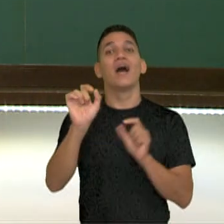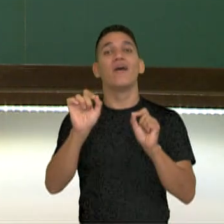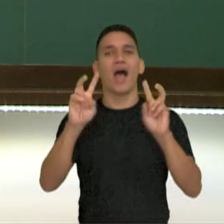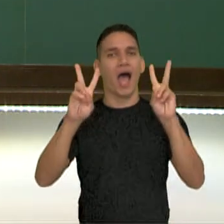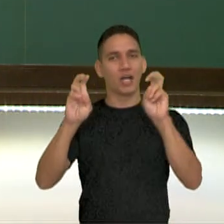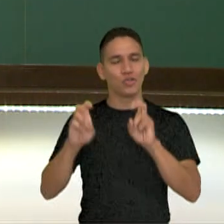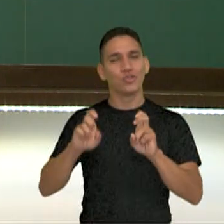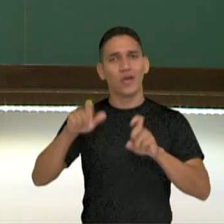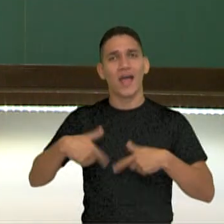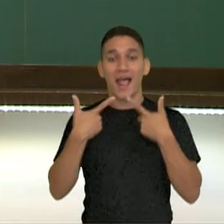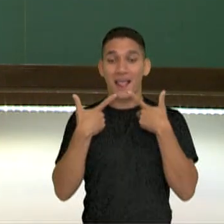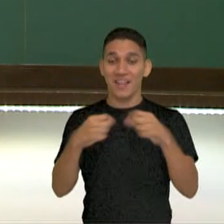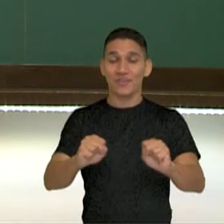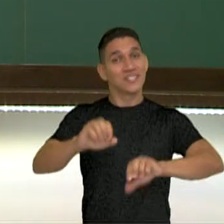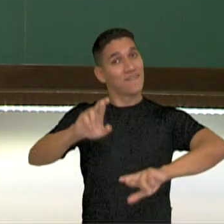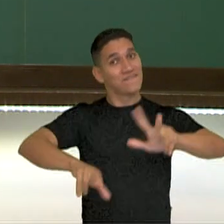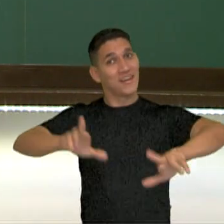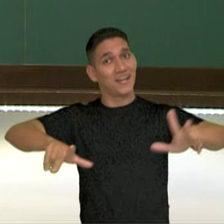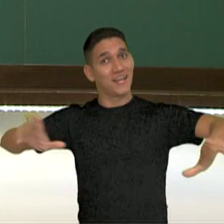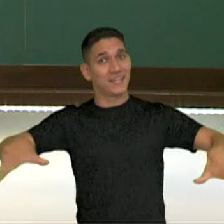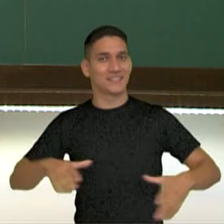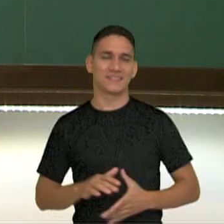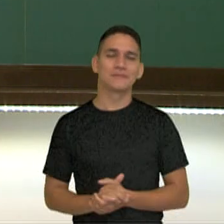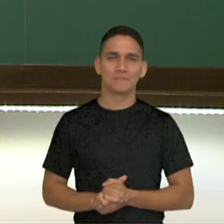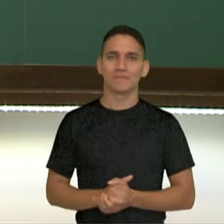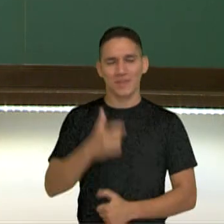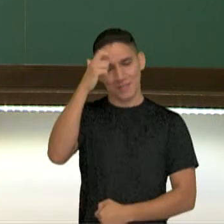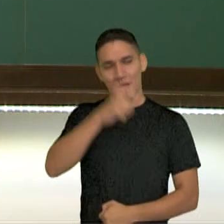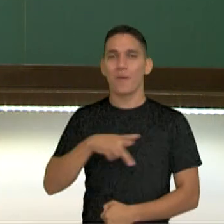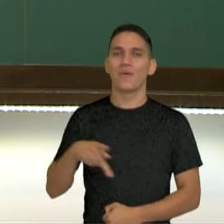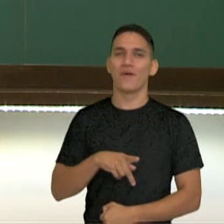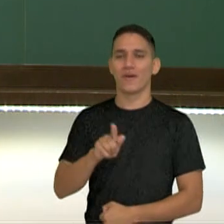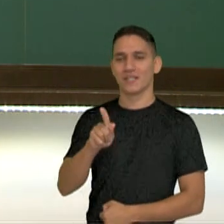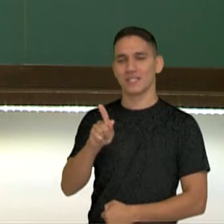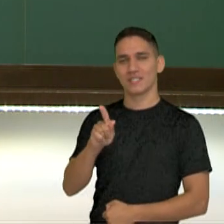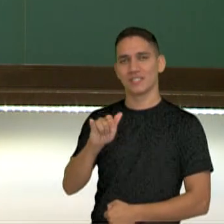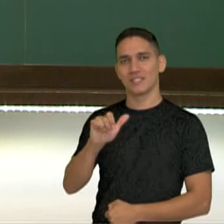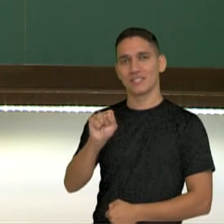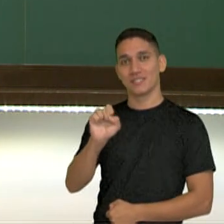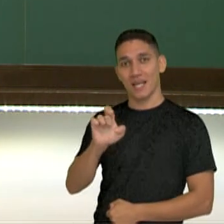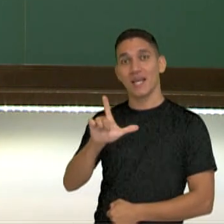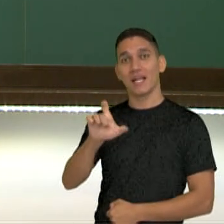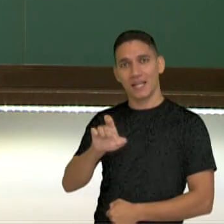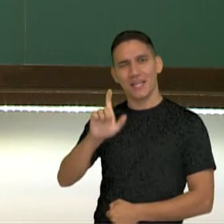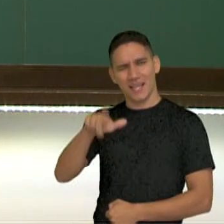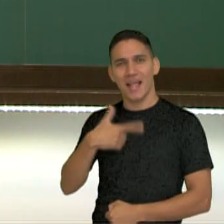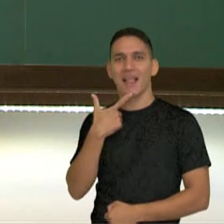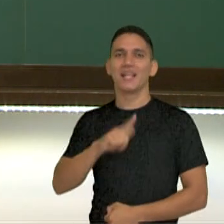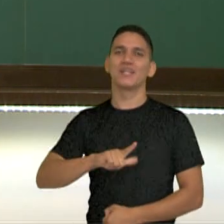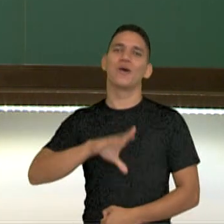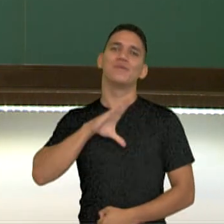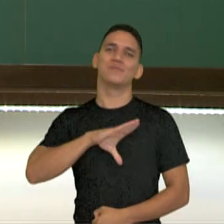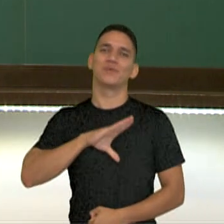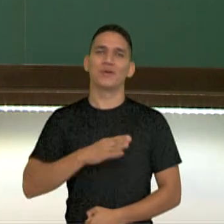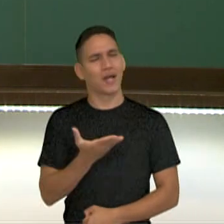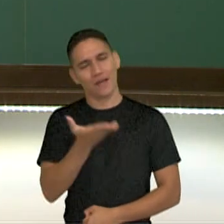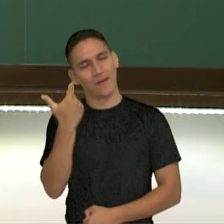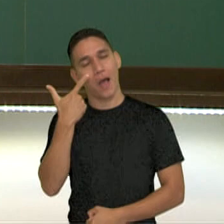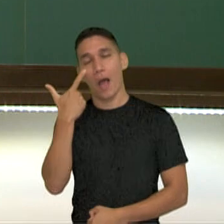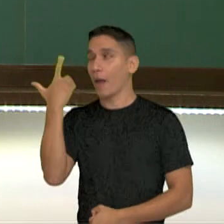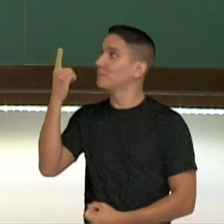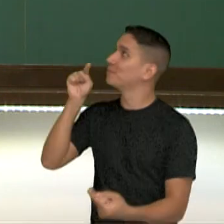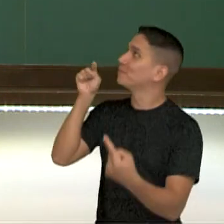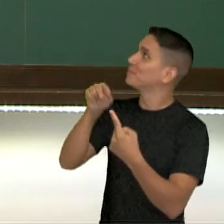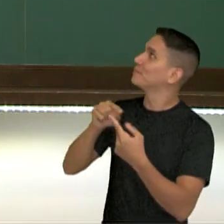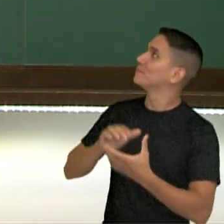sobre variações linguísticas. Eu sou a professora Gisele, de Língua Portuguesa. Então, vamos aos objetivos da